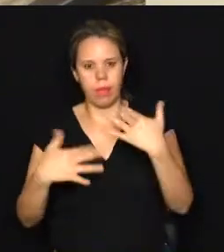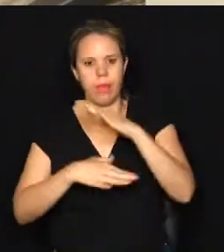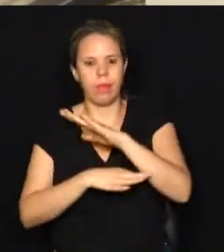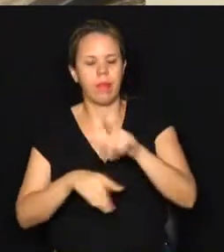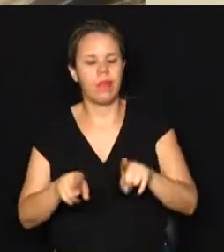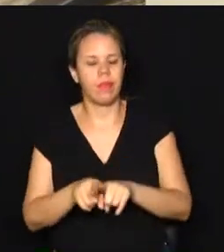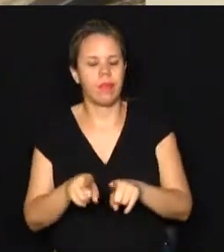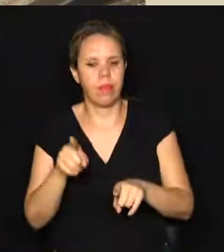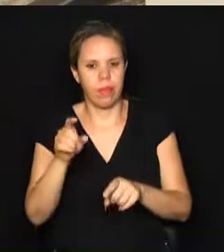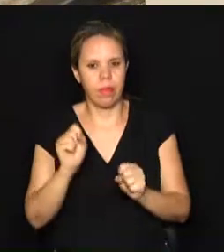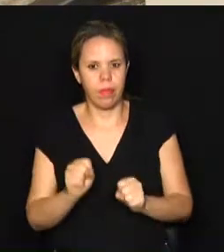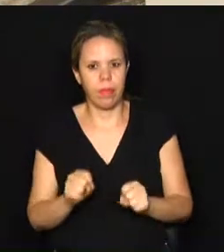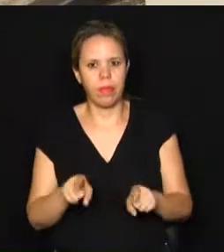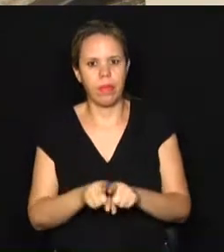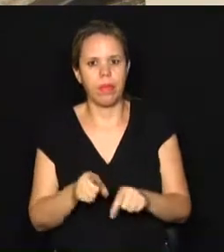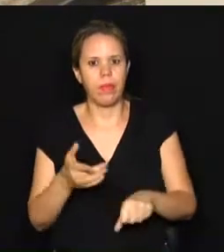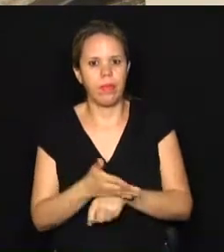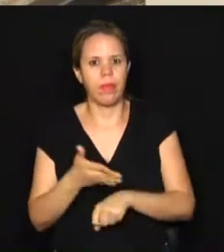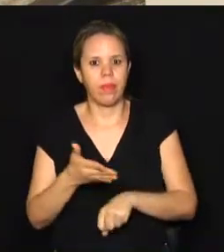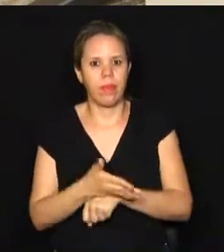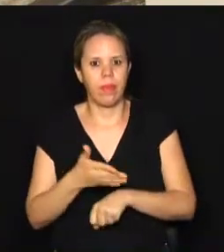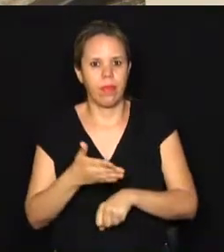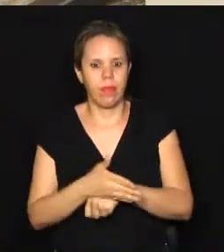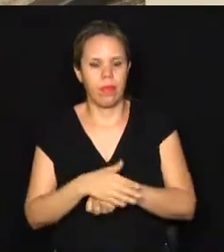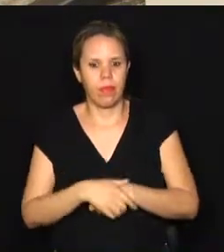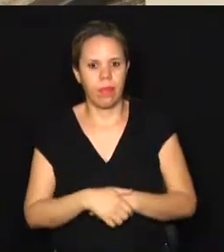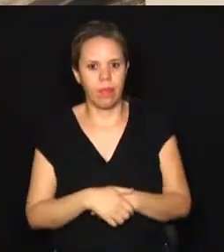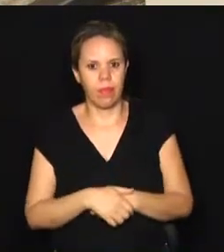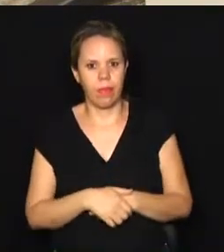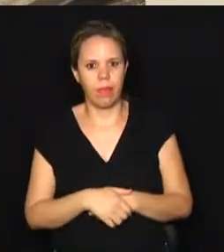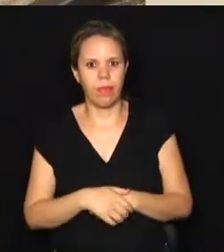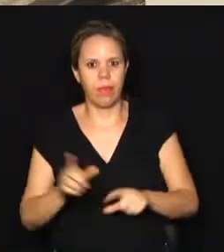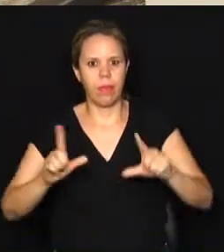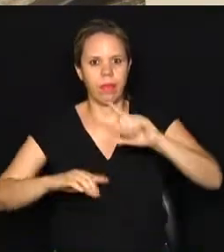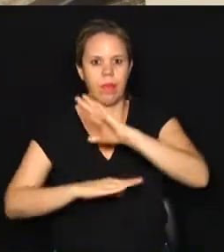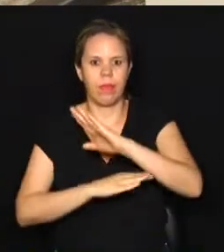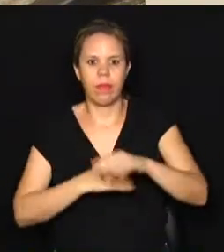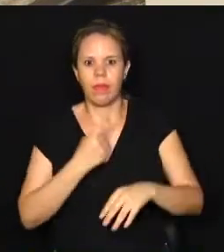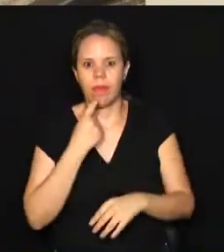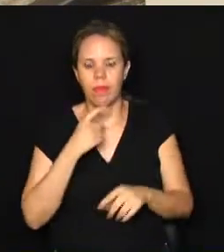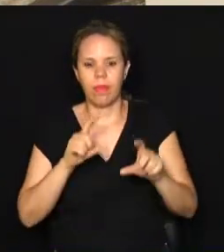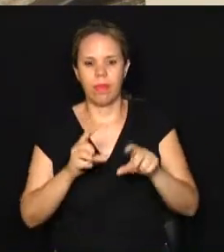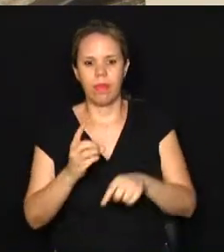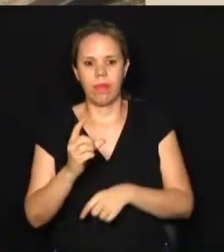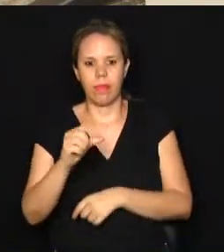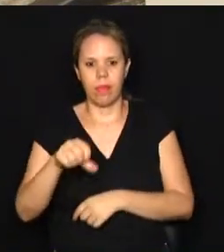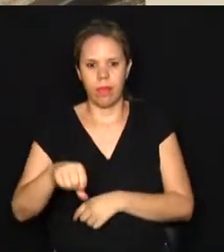pode participar por meio do WhatsApp da TV Câmara Campinas, que é o 19